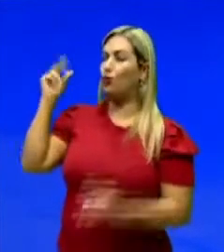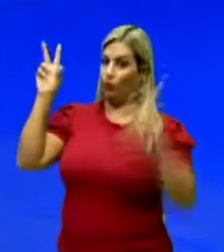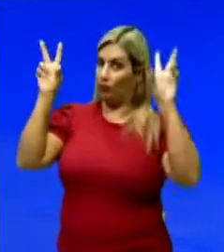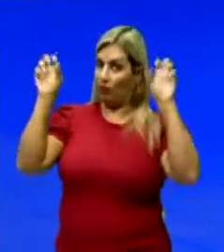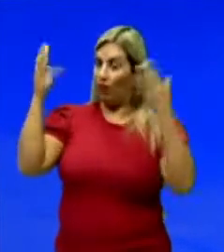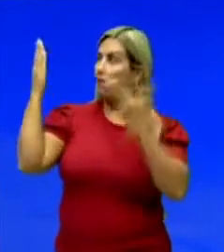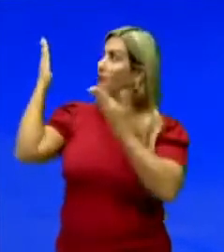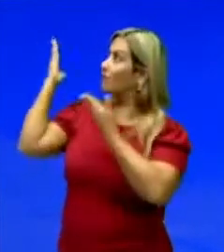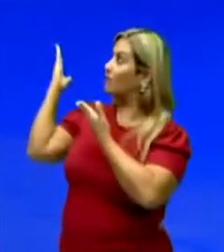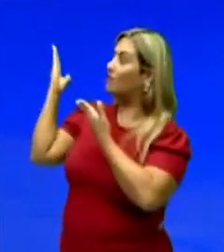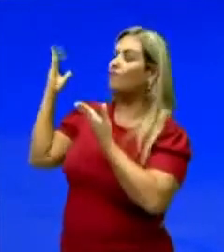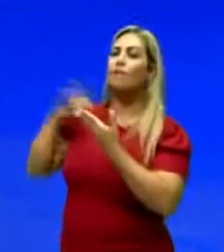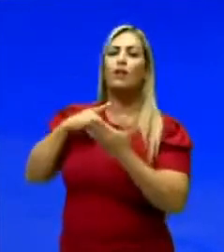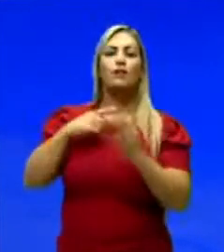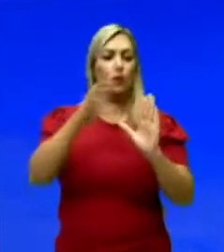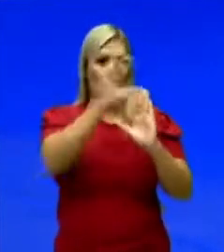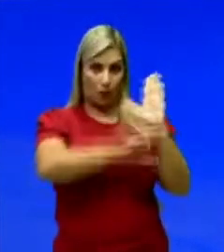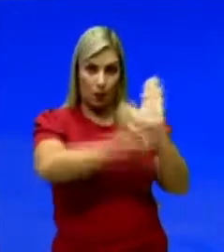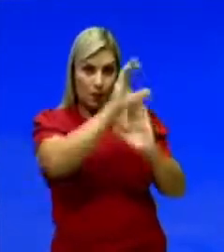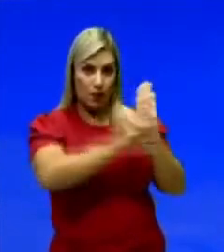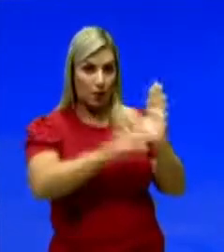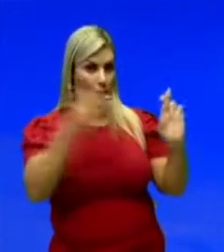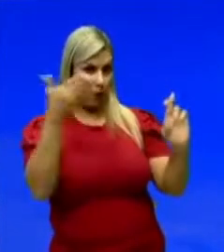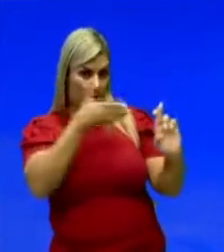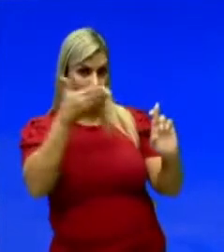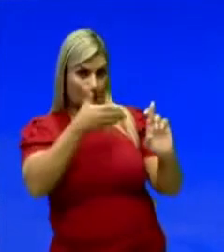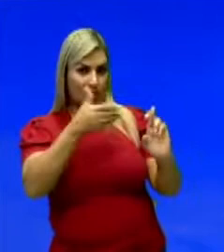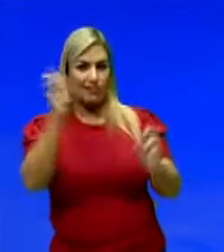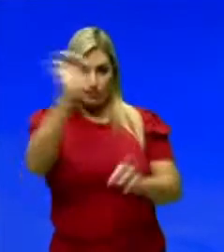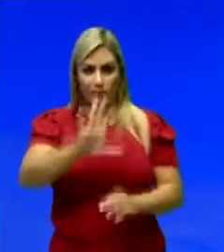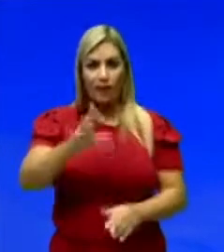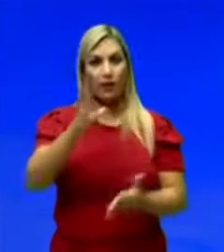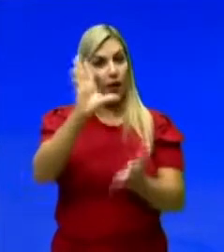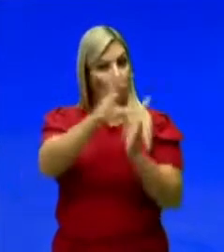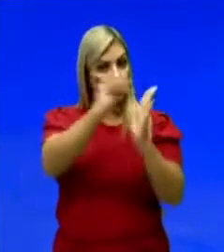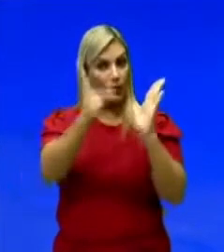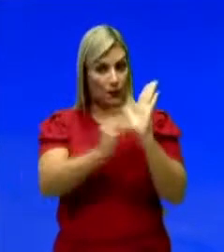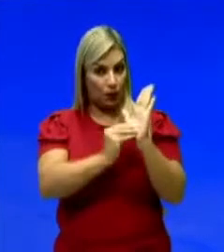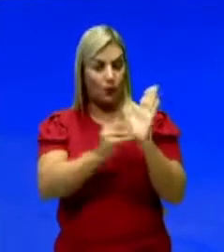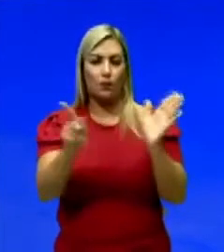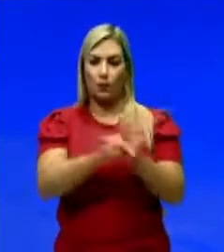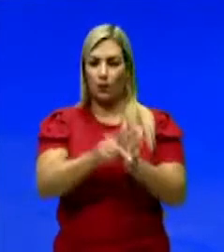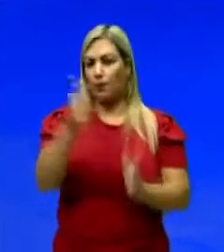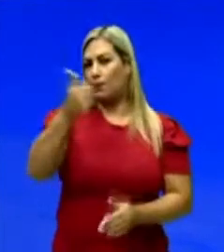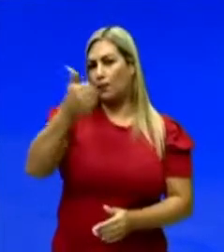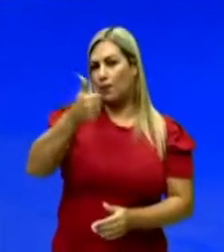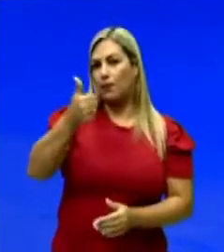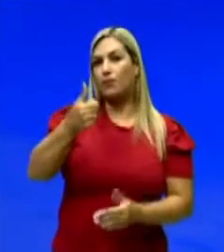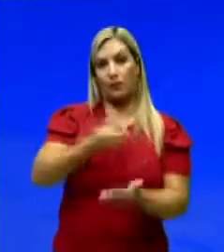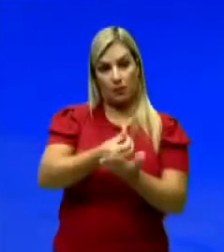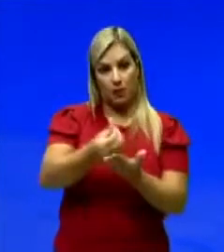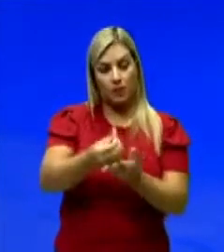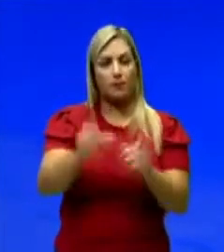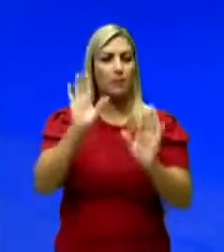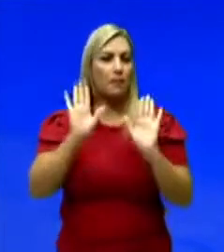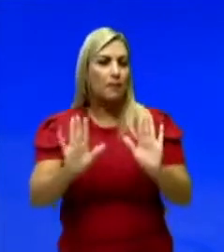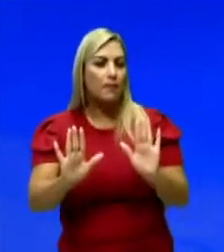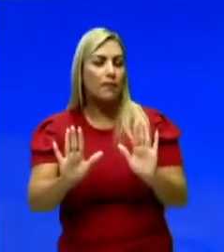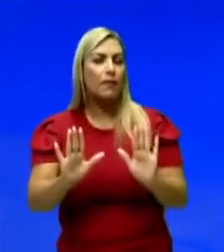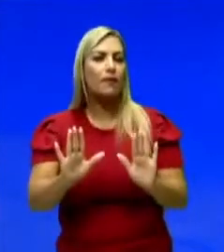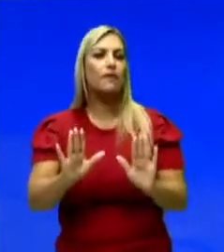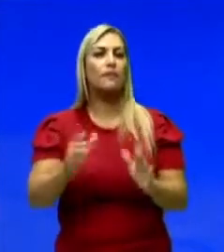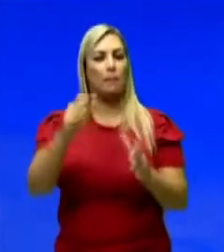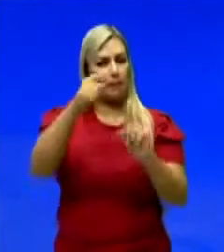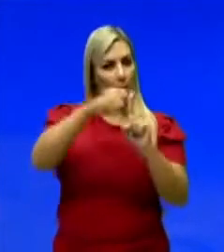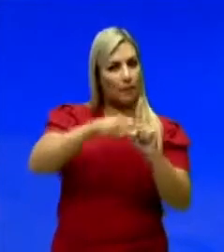olhar o currículo referência do estado ele é um conteúdo do primeiro semestre só que a partir do mês de agosto nós vamos